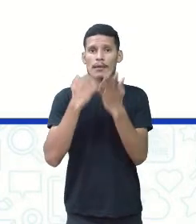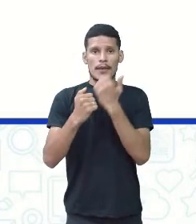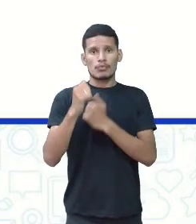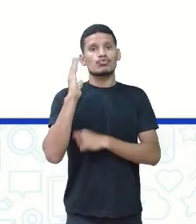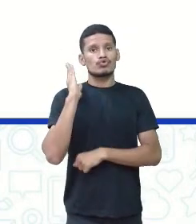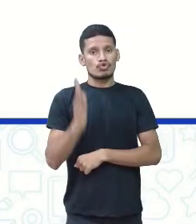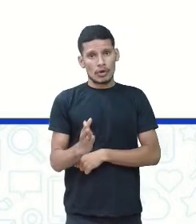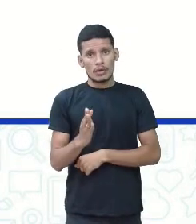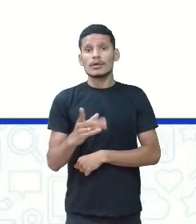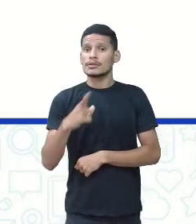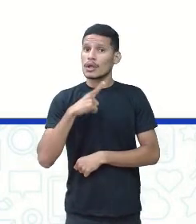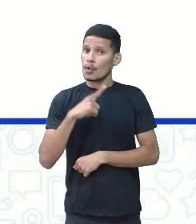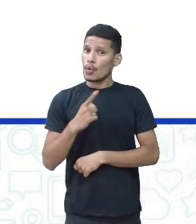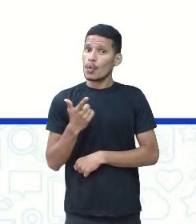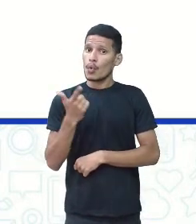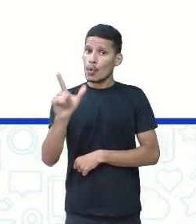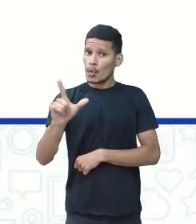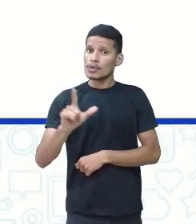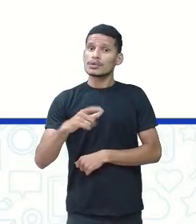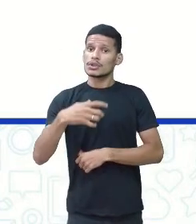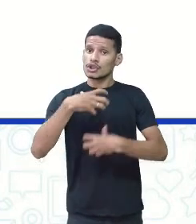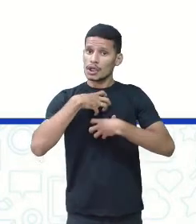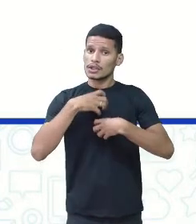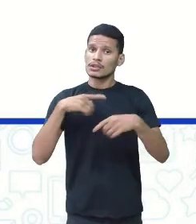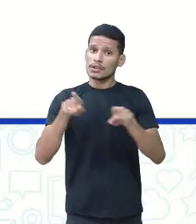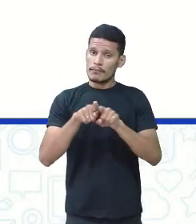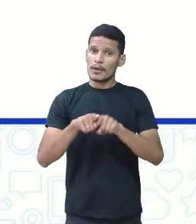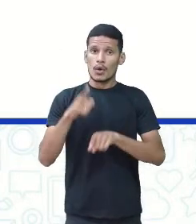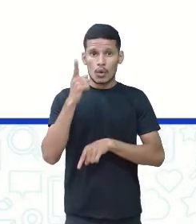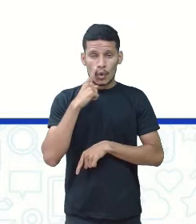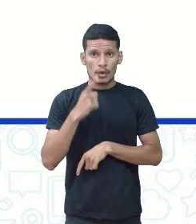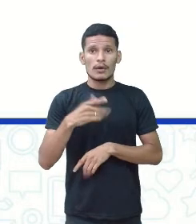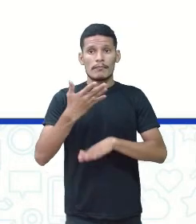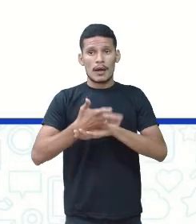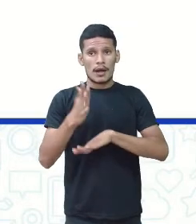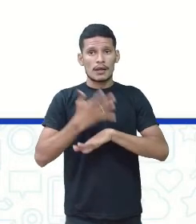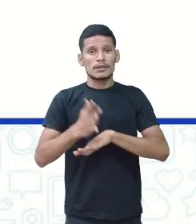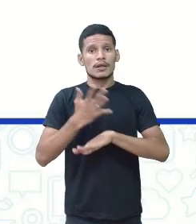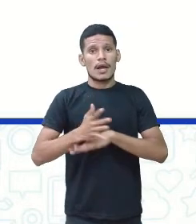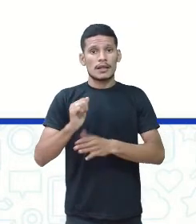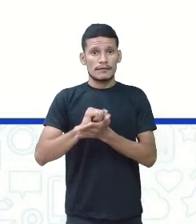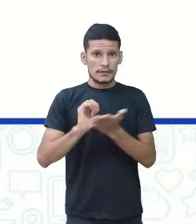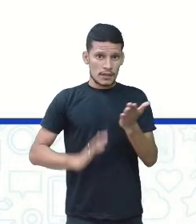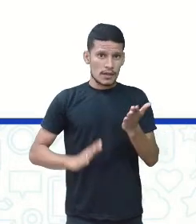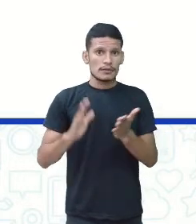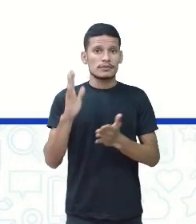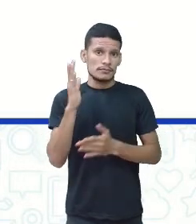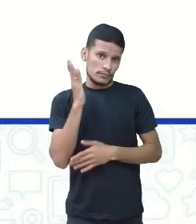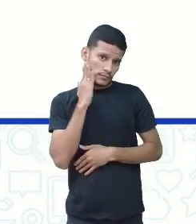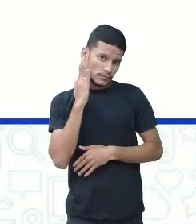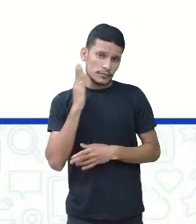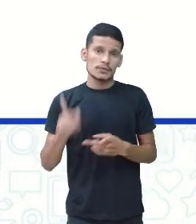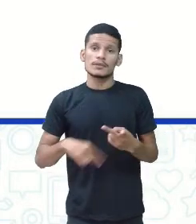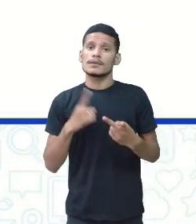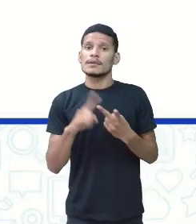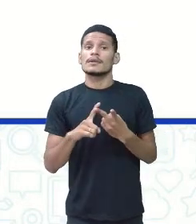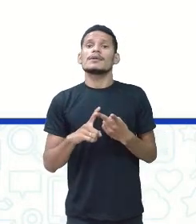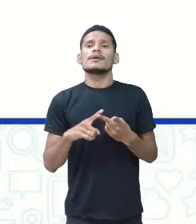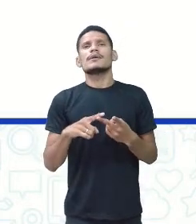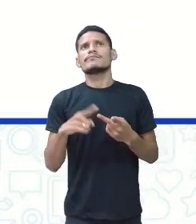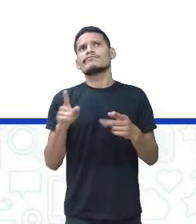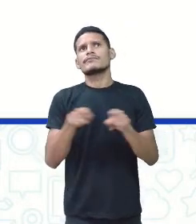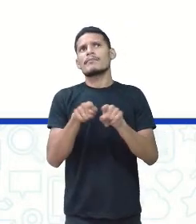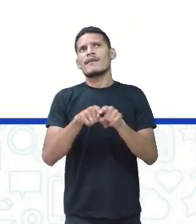alimentação, mas aí tem outras questões, né? Tem a prática regular de atividade e exercícios físicos, né? Que também faz com